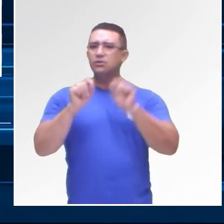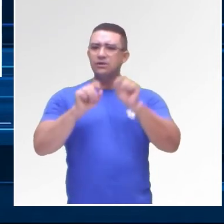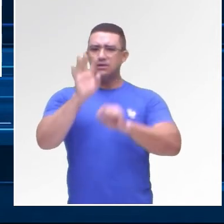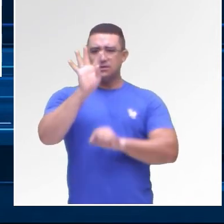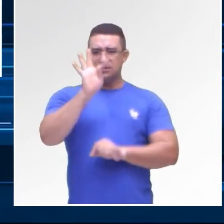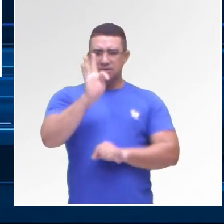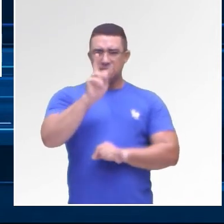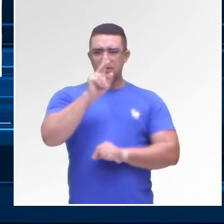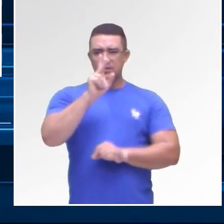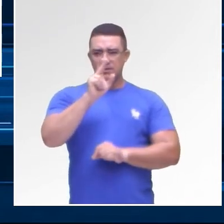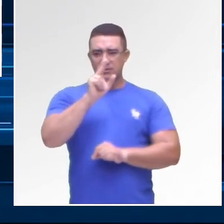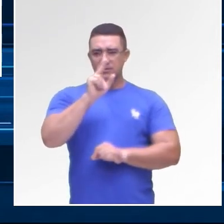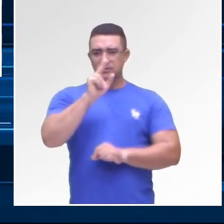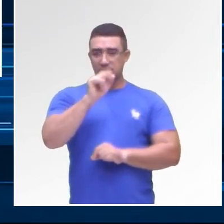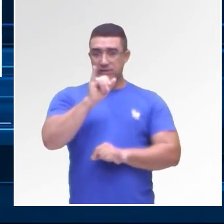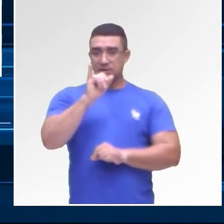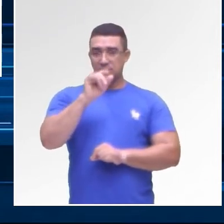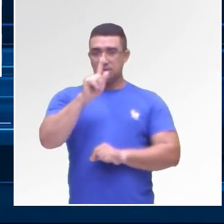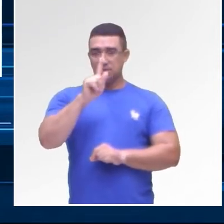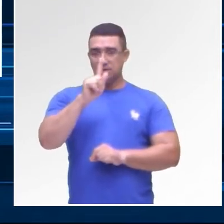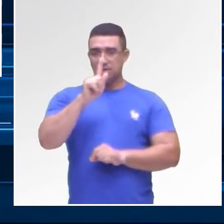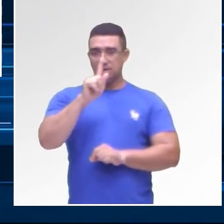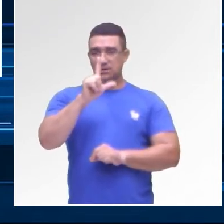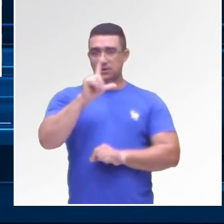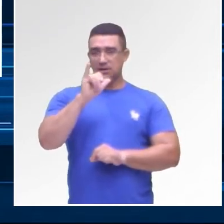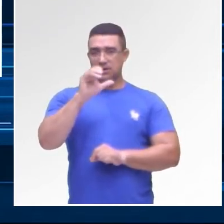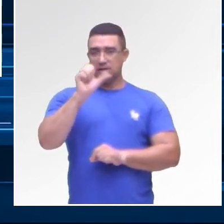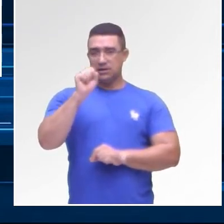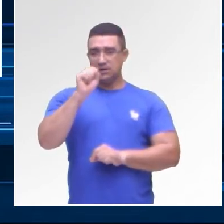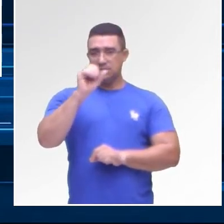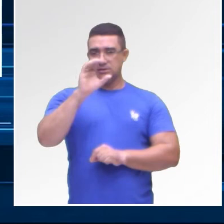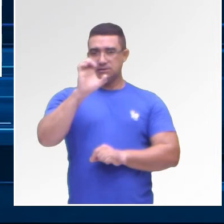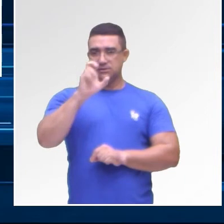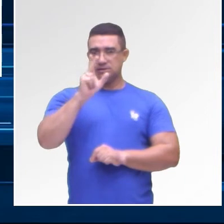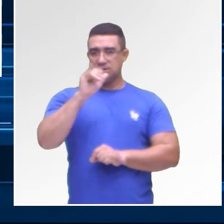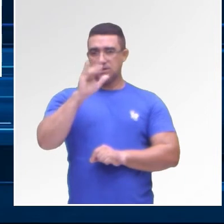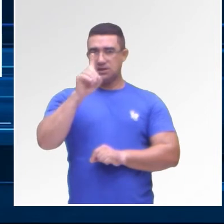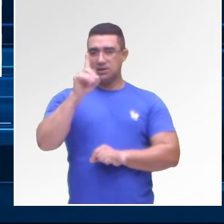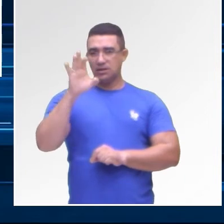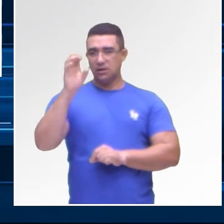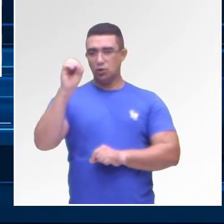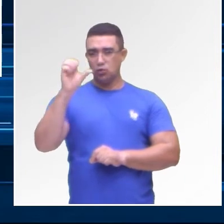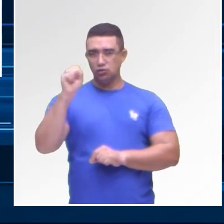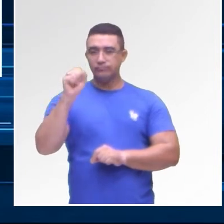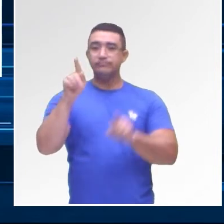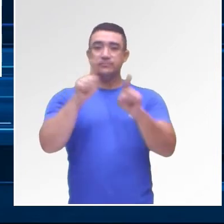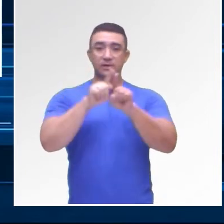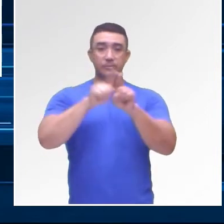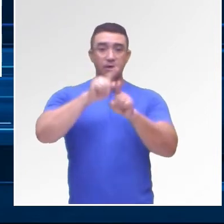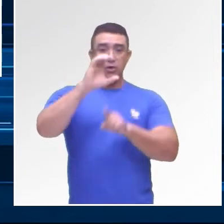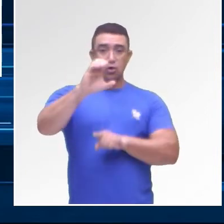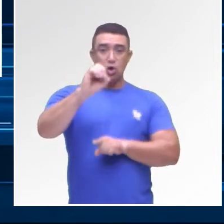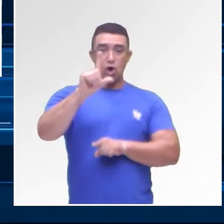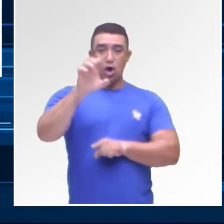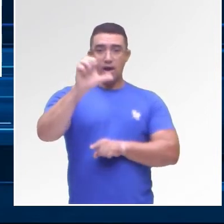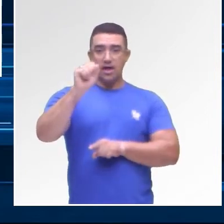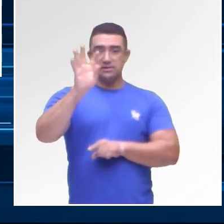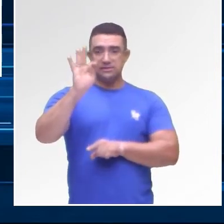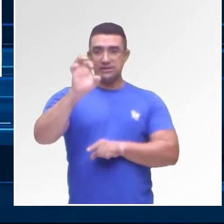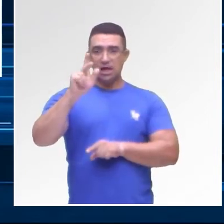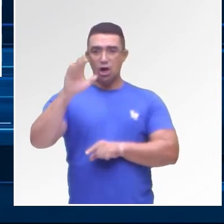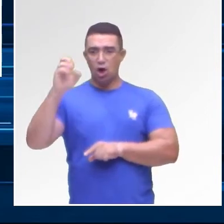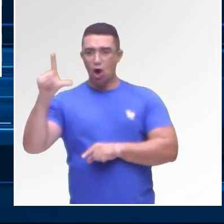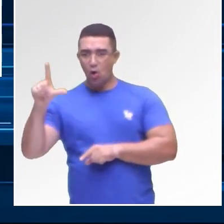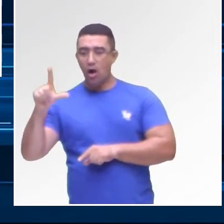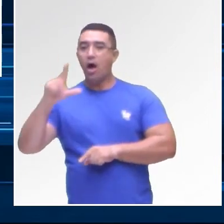triglicerídeos e colesterol? Já, né? Todas as vezes que a gente faz exame de sangue, né, o médico pede